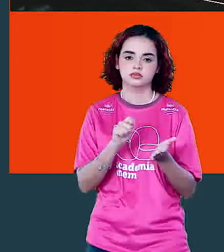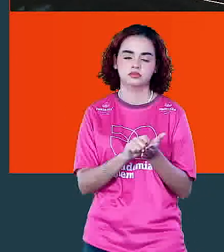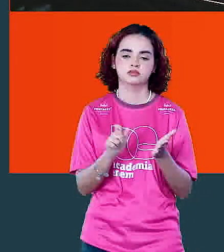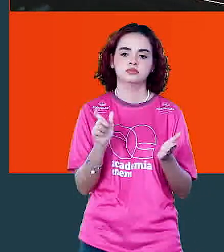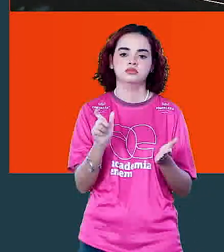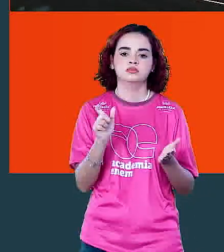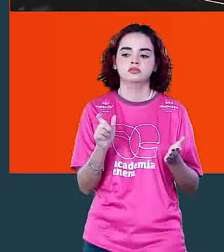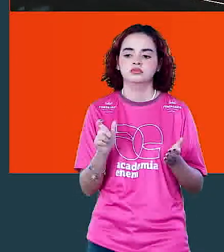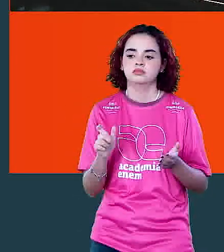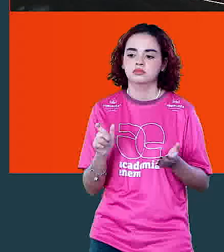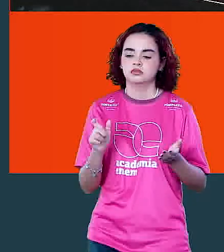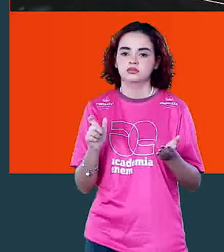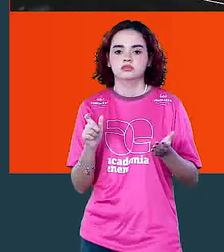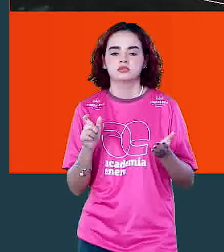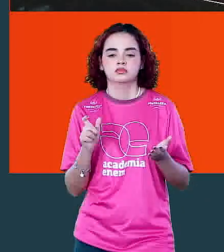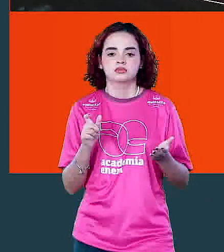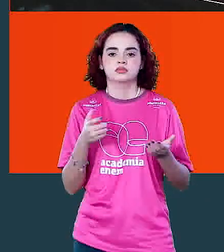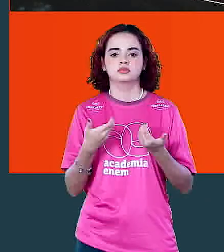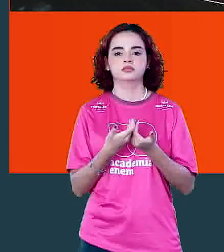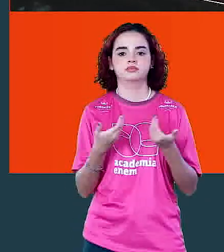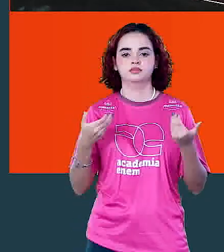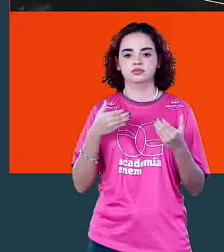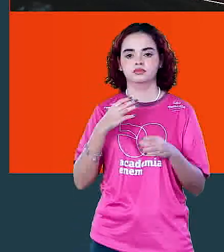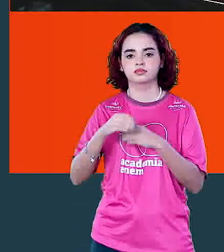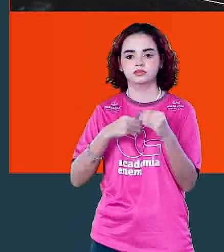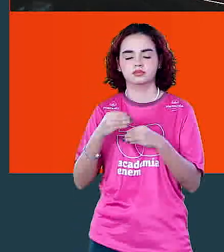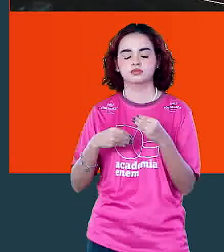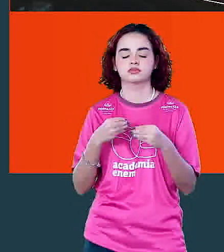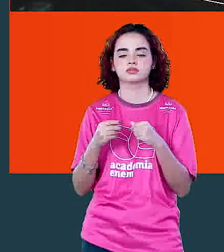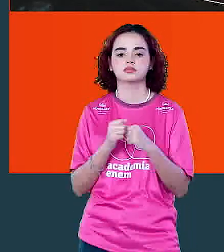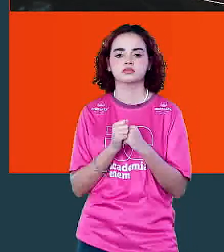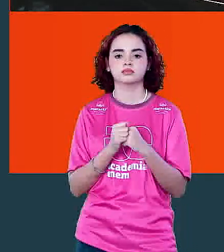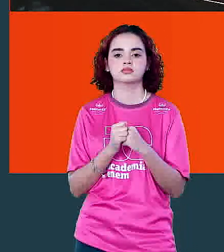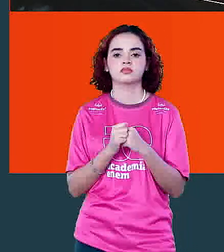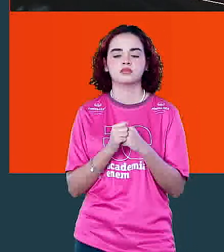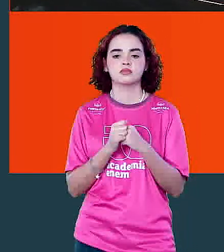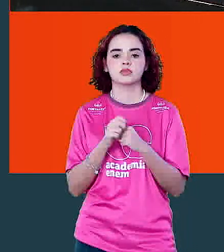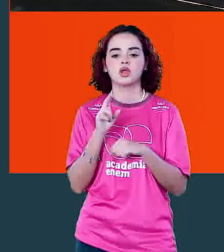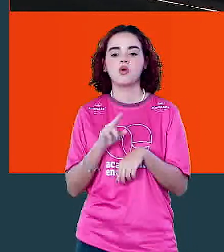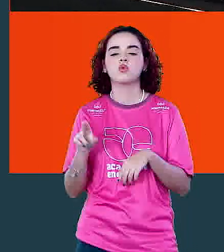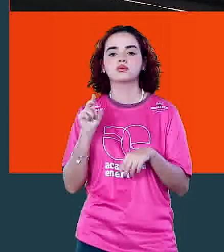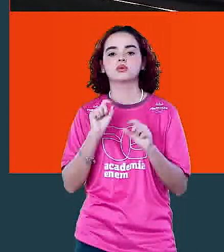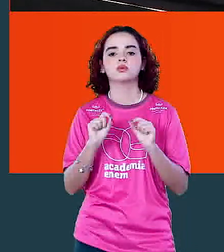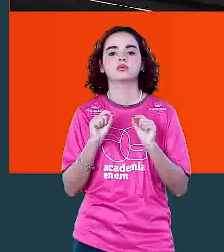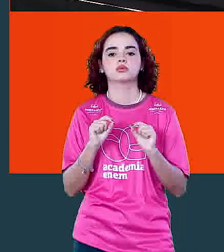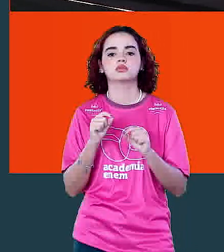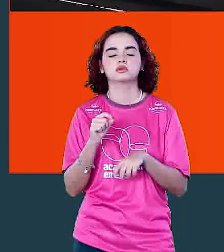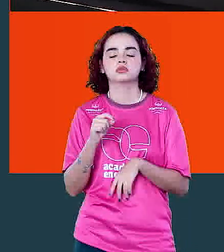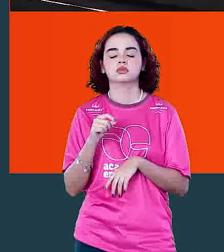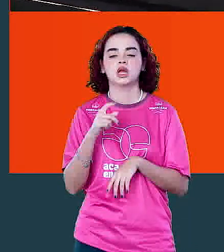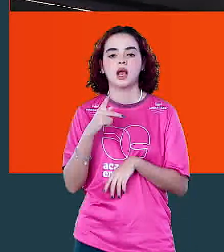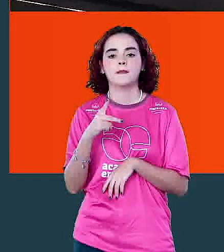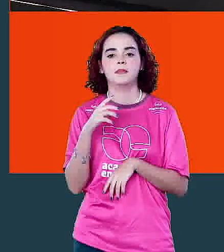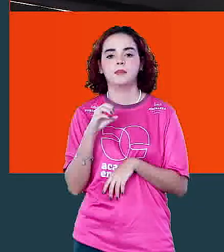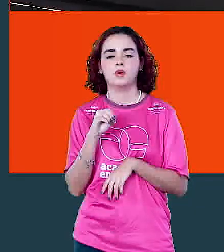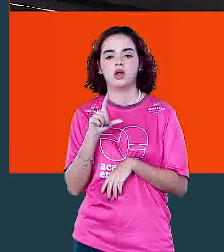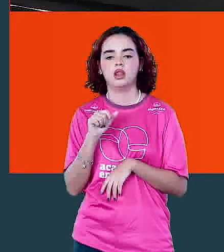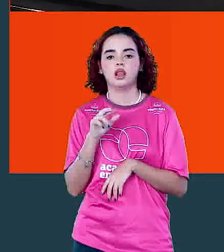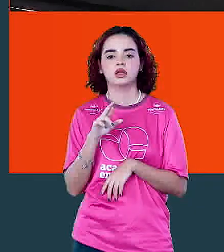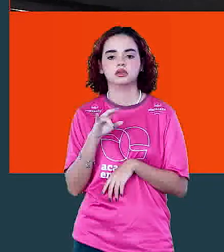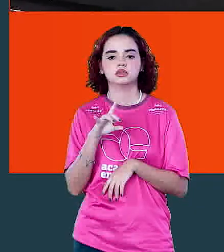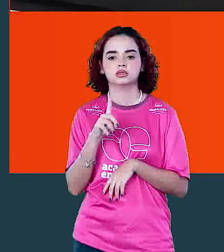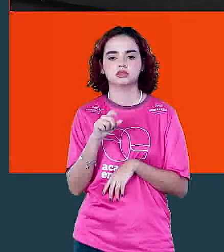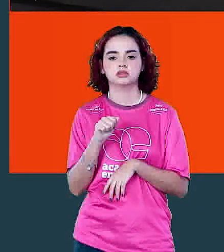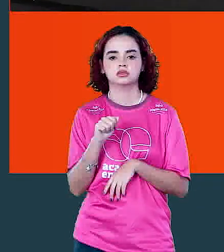Ed, qual que é a separação de misturas que utiliza apenas a polaridade? Porque assim,